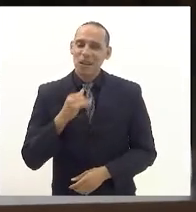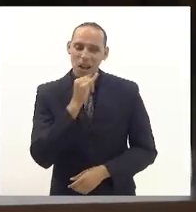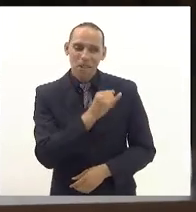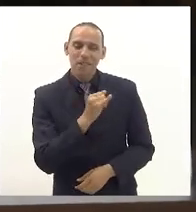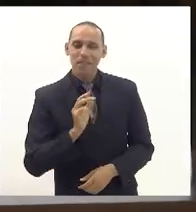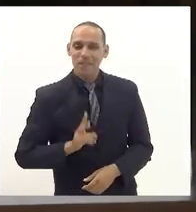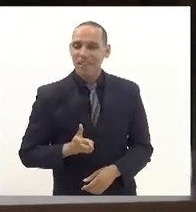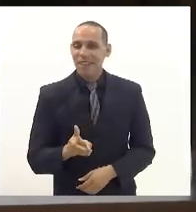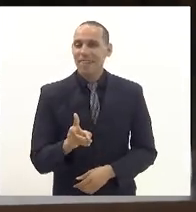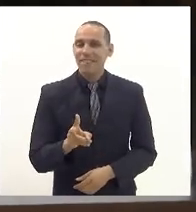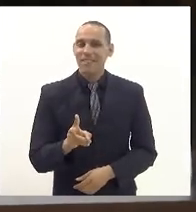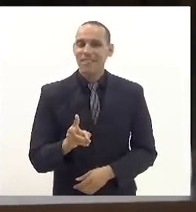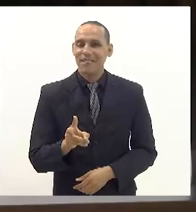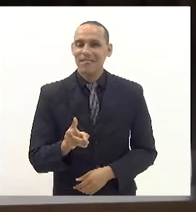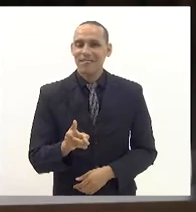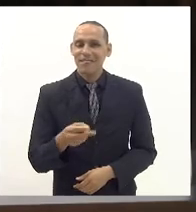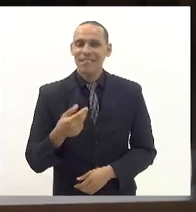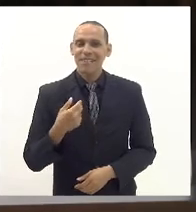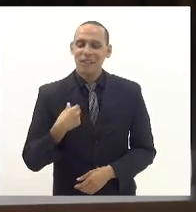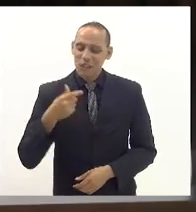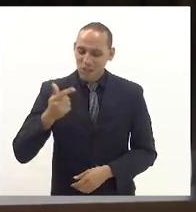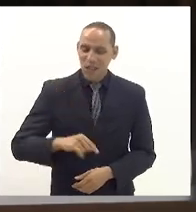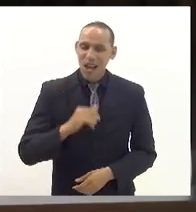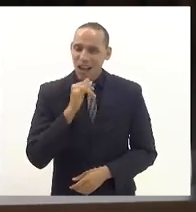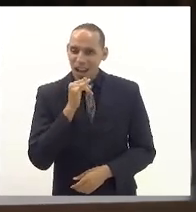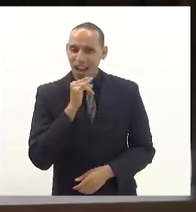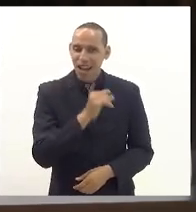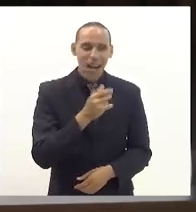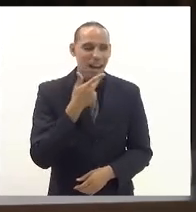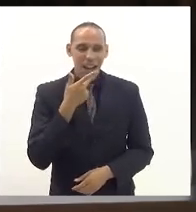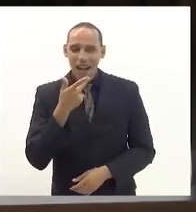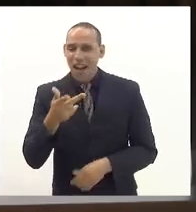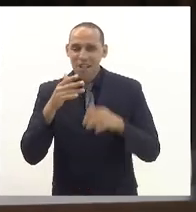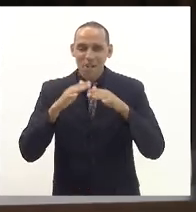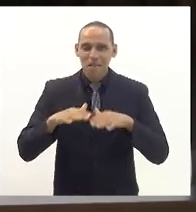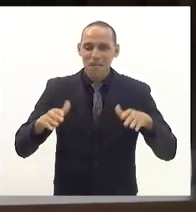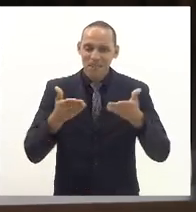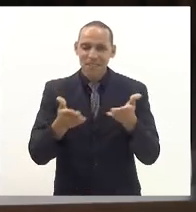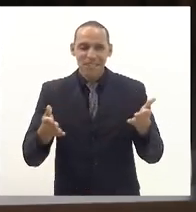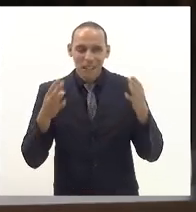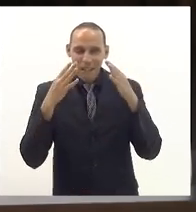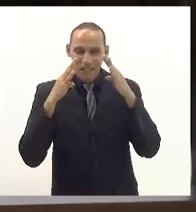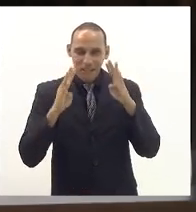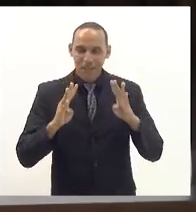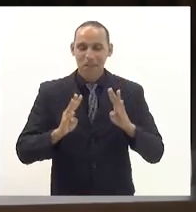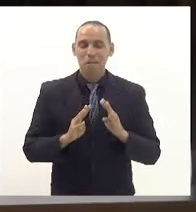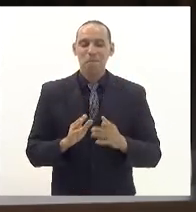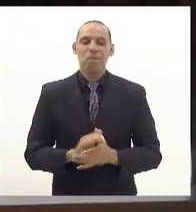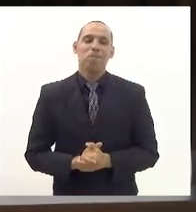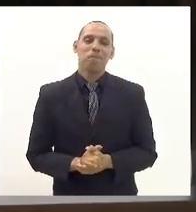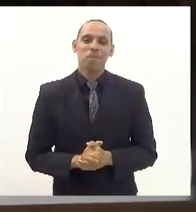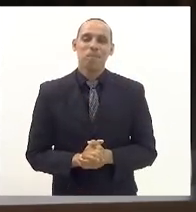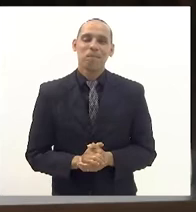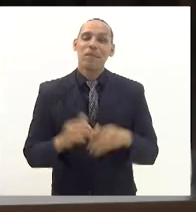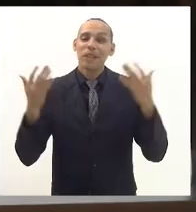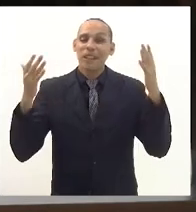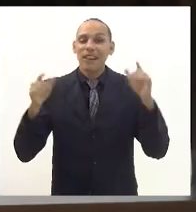e faço questão de reiterar aqui perante todos vocês é